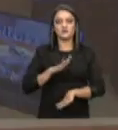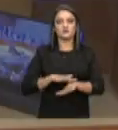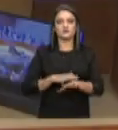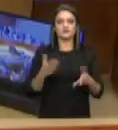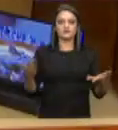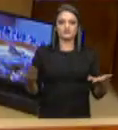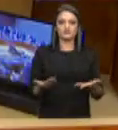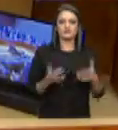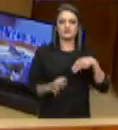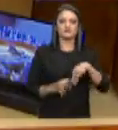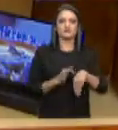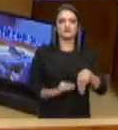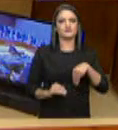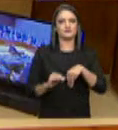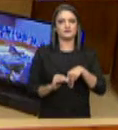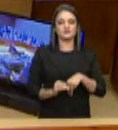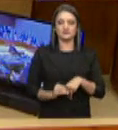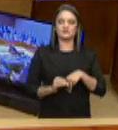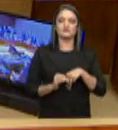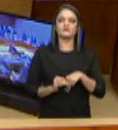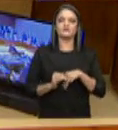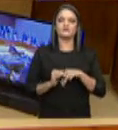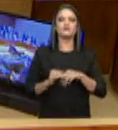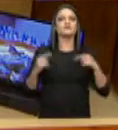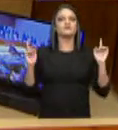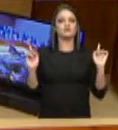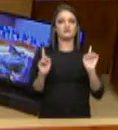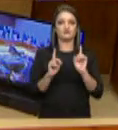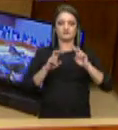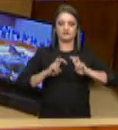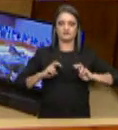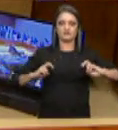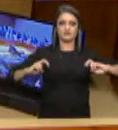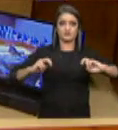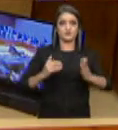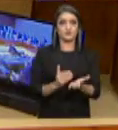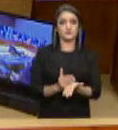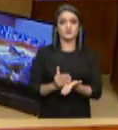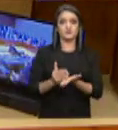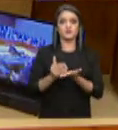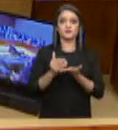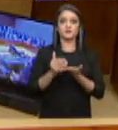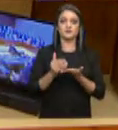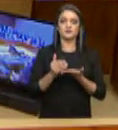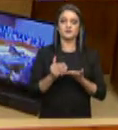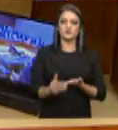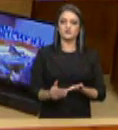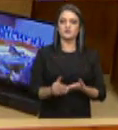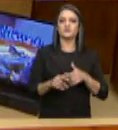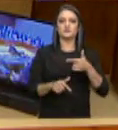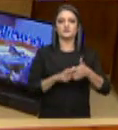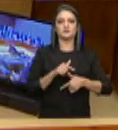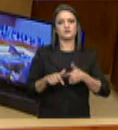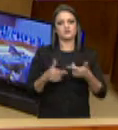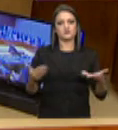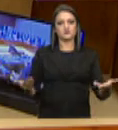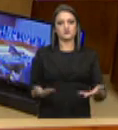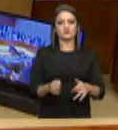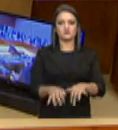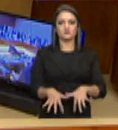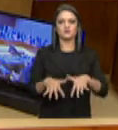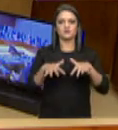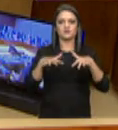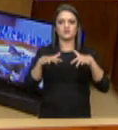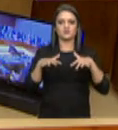momento da chegada dos ministros aos respectivos lugares para o início das atividades do plenário do Supremo Tribunal Federal